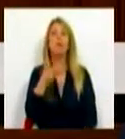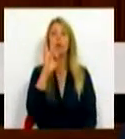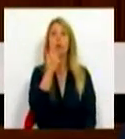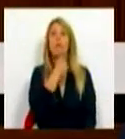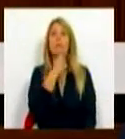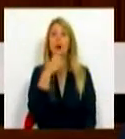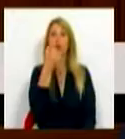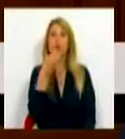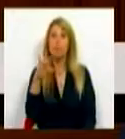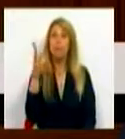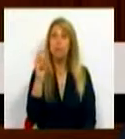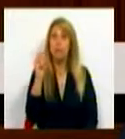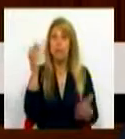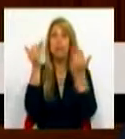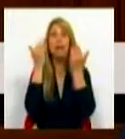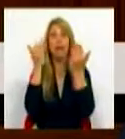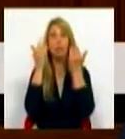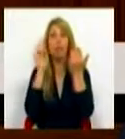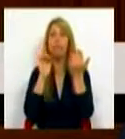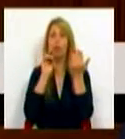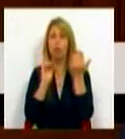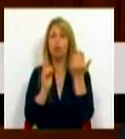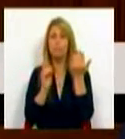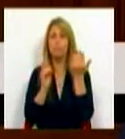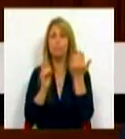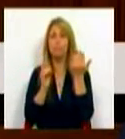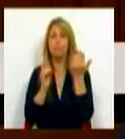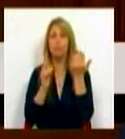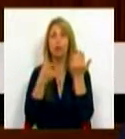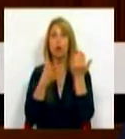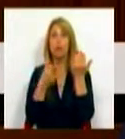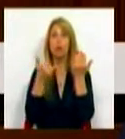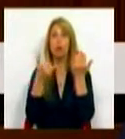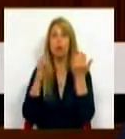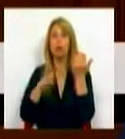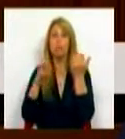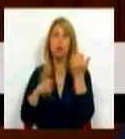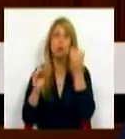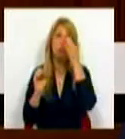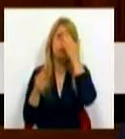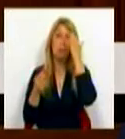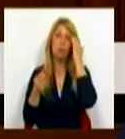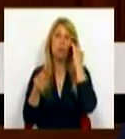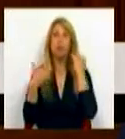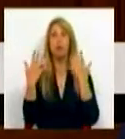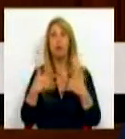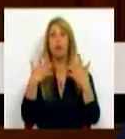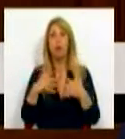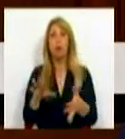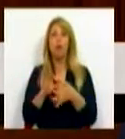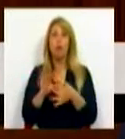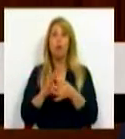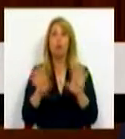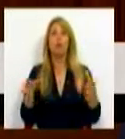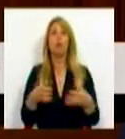2013, informação privilegiada. Os valores são 92 milhões de euros nas contas consolidadas